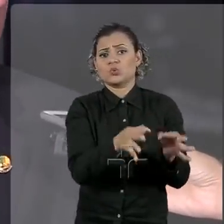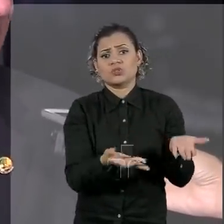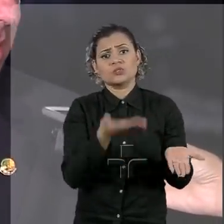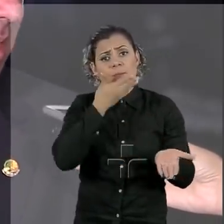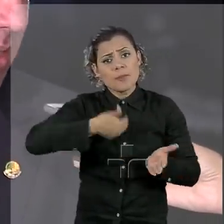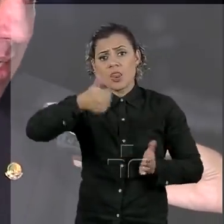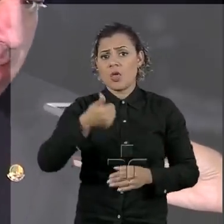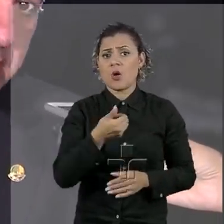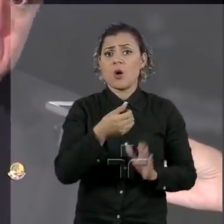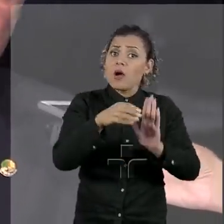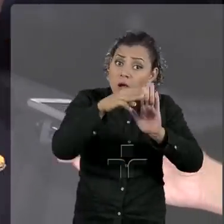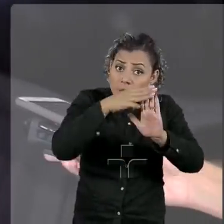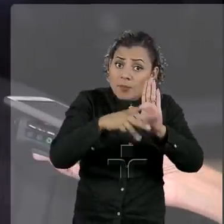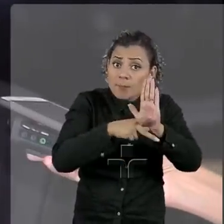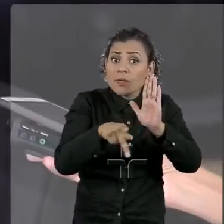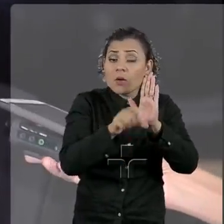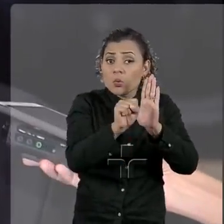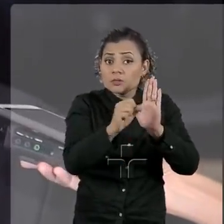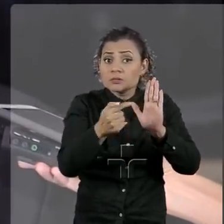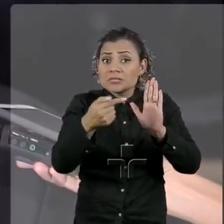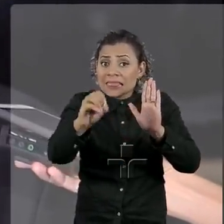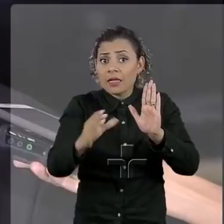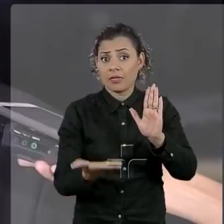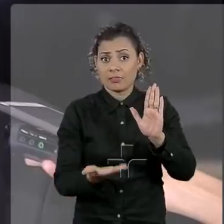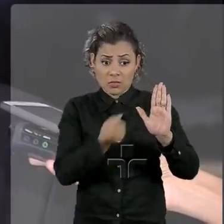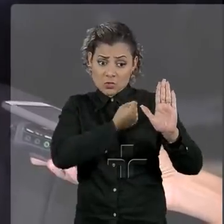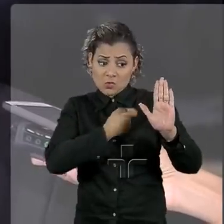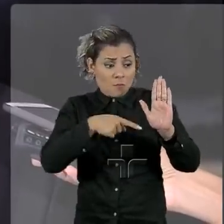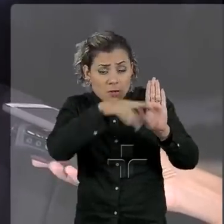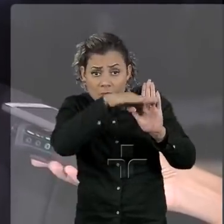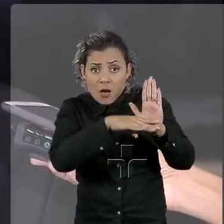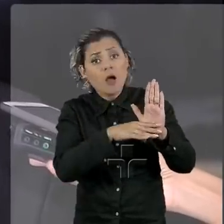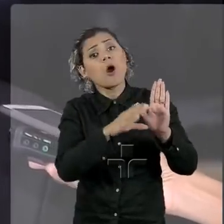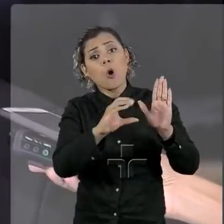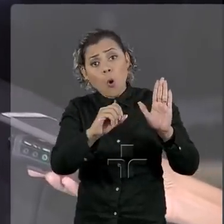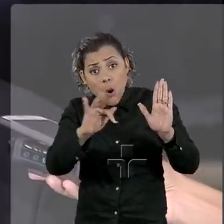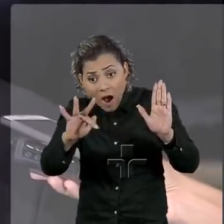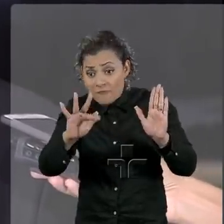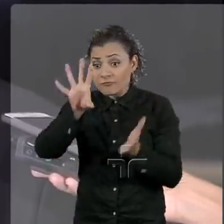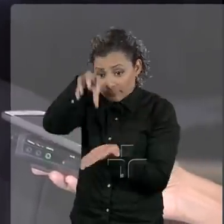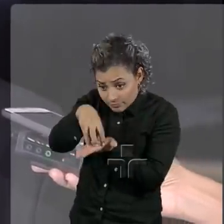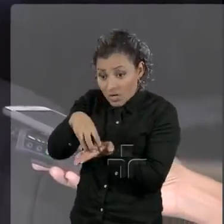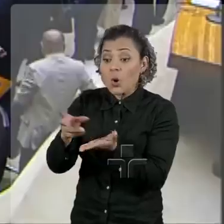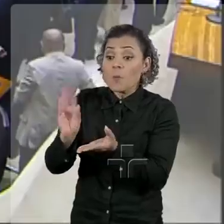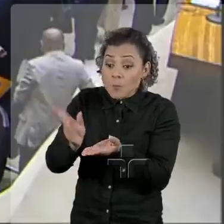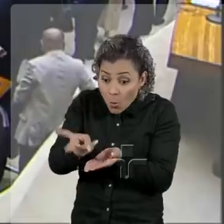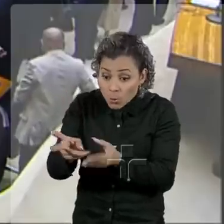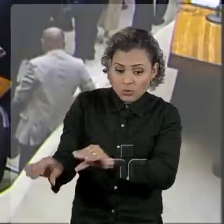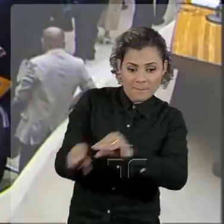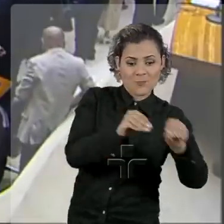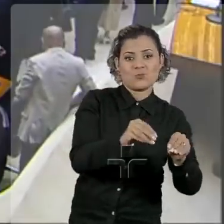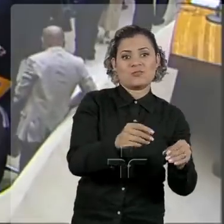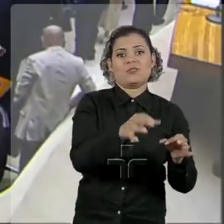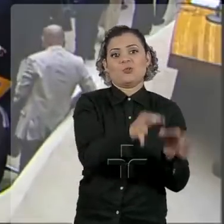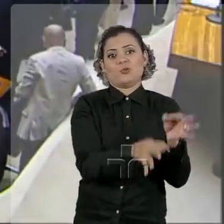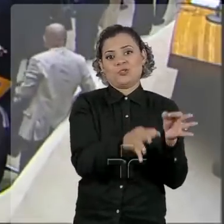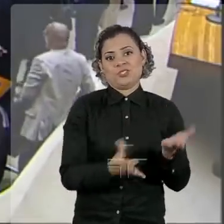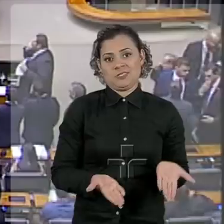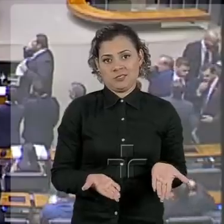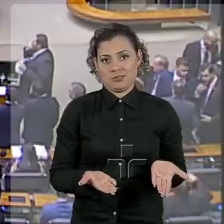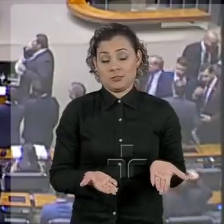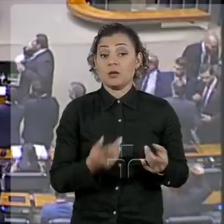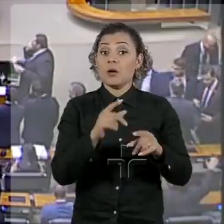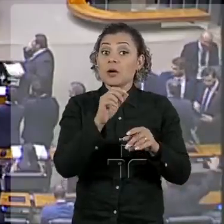da 870 com o COAF permanecendo no Ministério da Justiça. Se isso acontecer, a